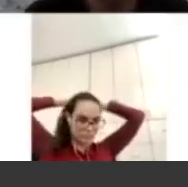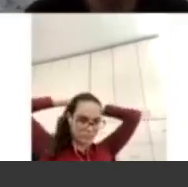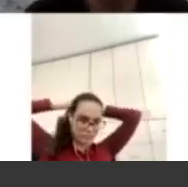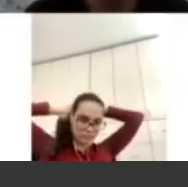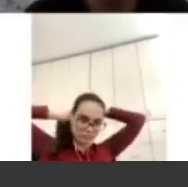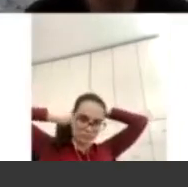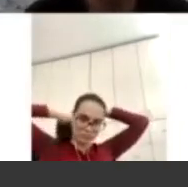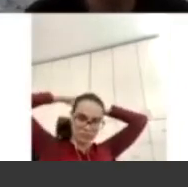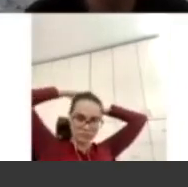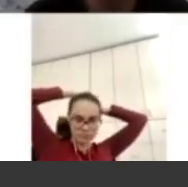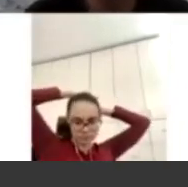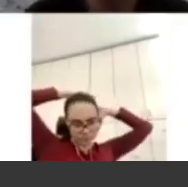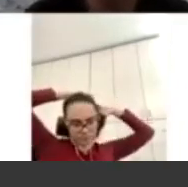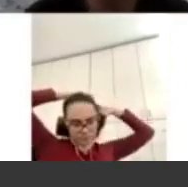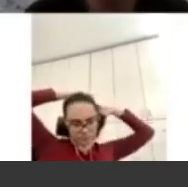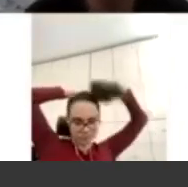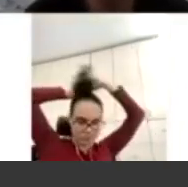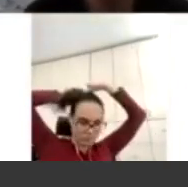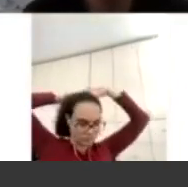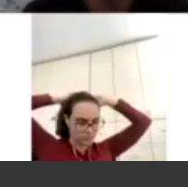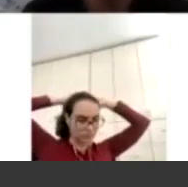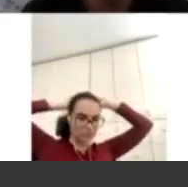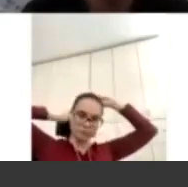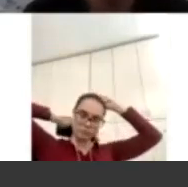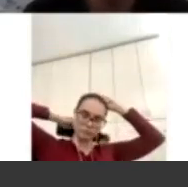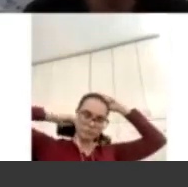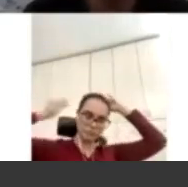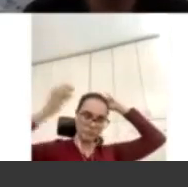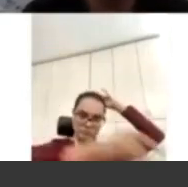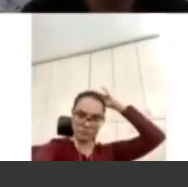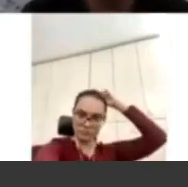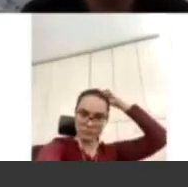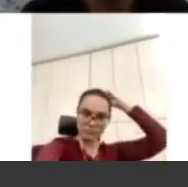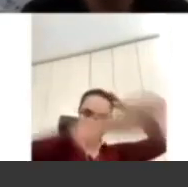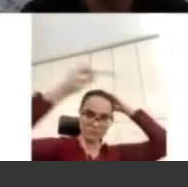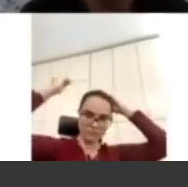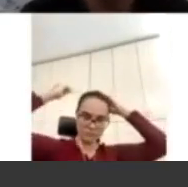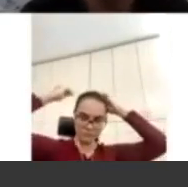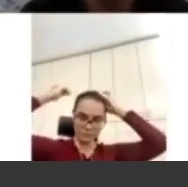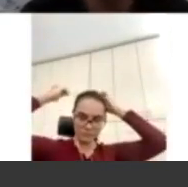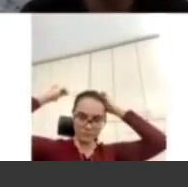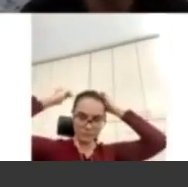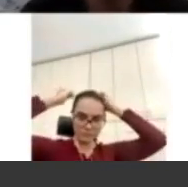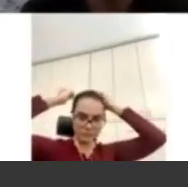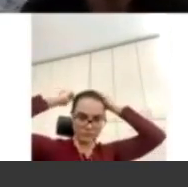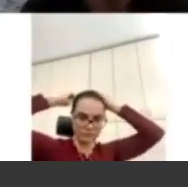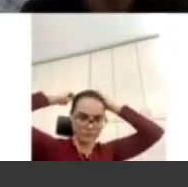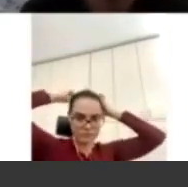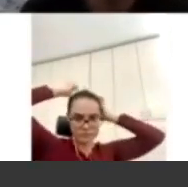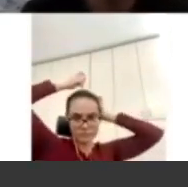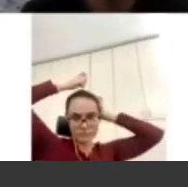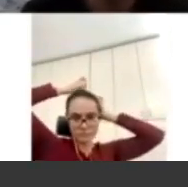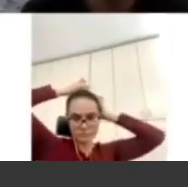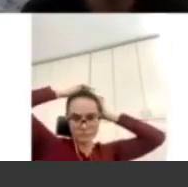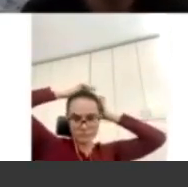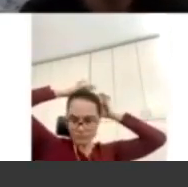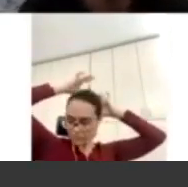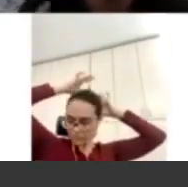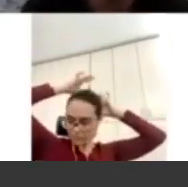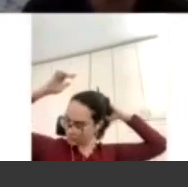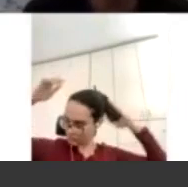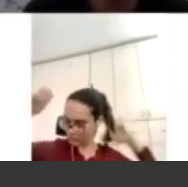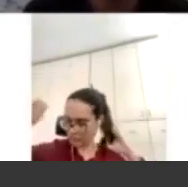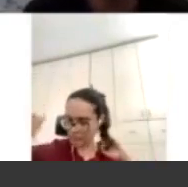do analgésico, né? A gente passou um ibuprofeno para ela, já que a dor estava sendo refratária ao paracetamol. A gente fez a lidocaína gel